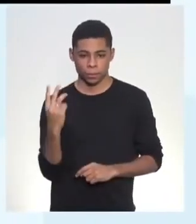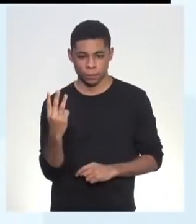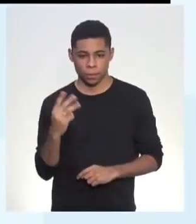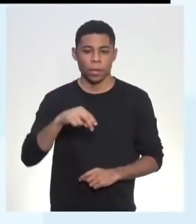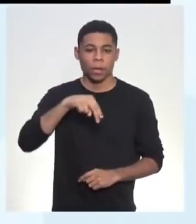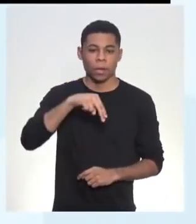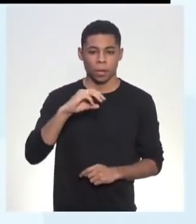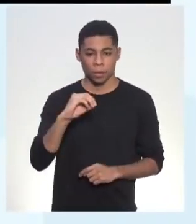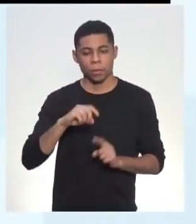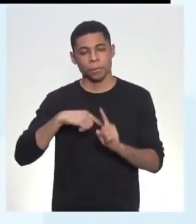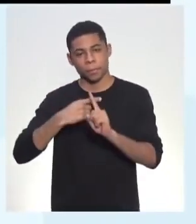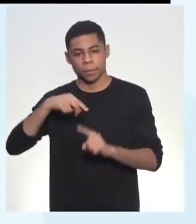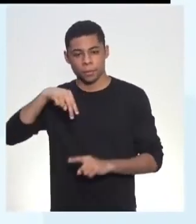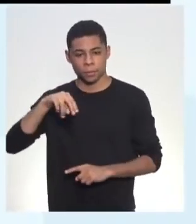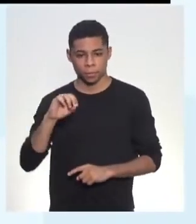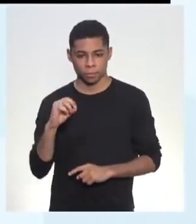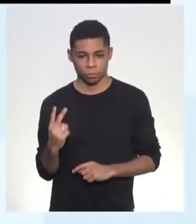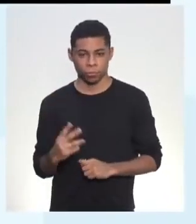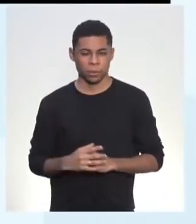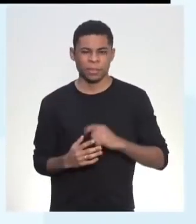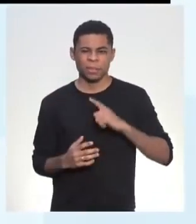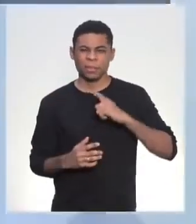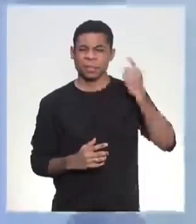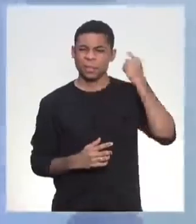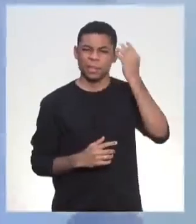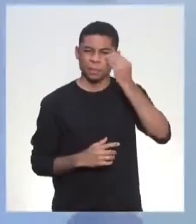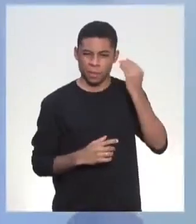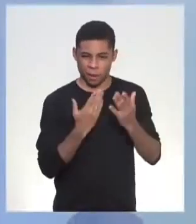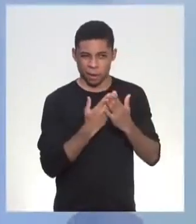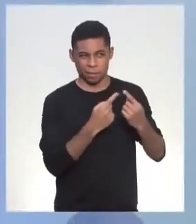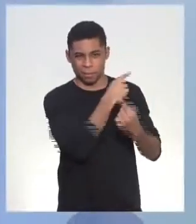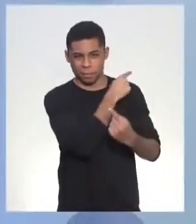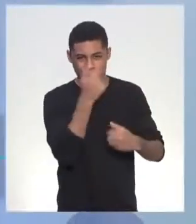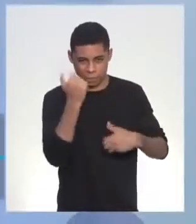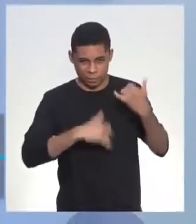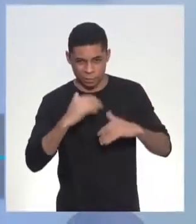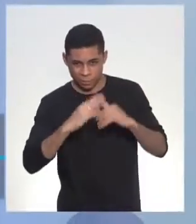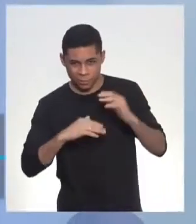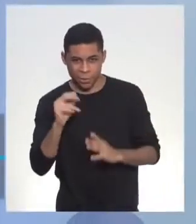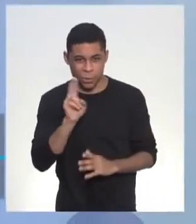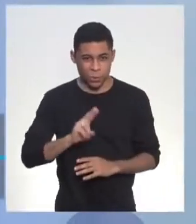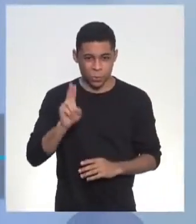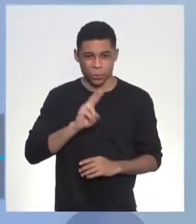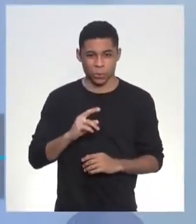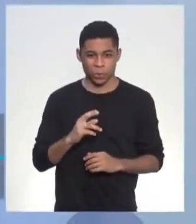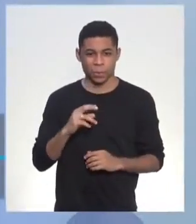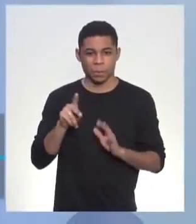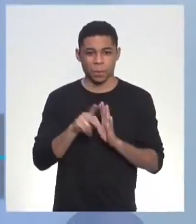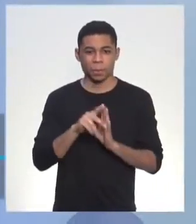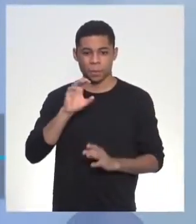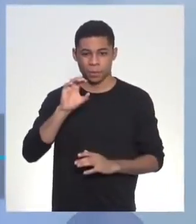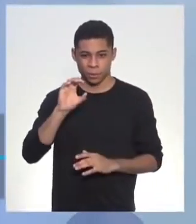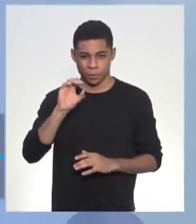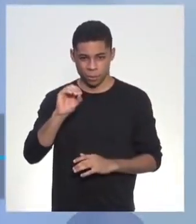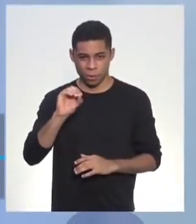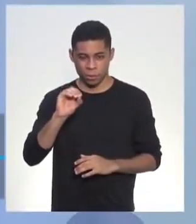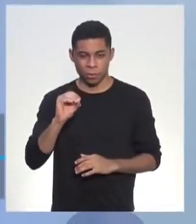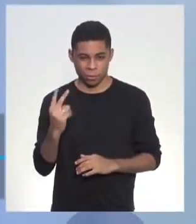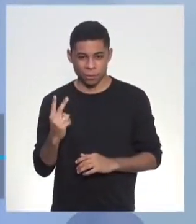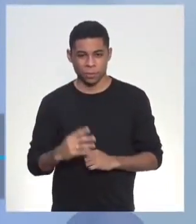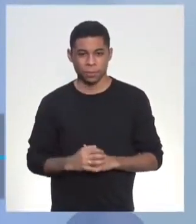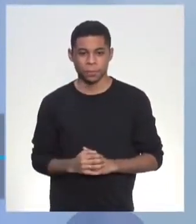de nitrogênio. Até na experiência anterior, na aula prática, a gente usou os óxidos de nitrogênio e